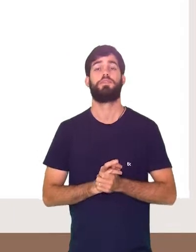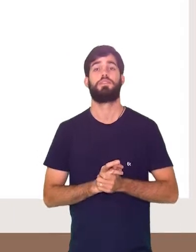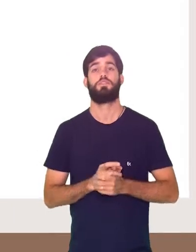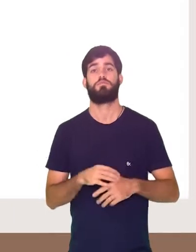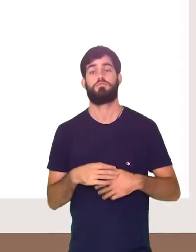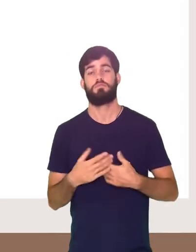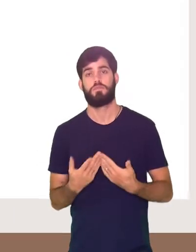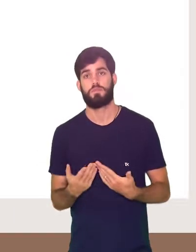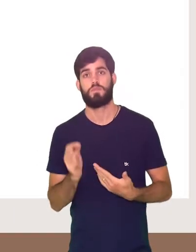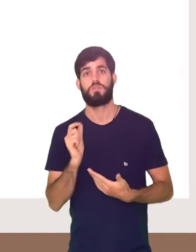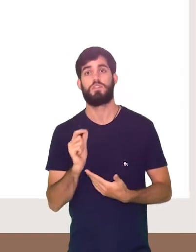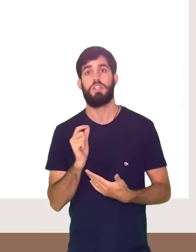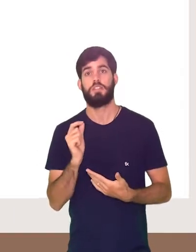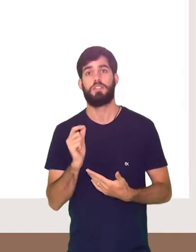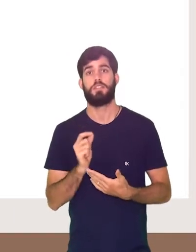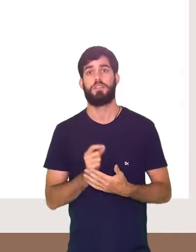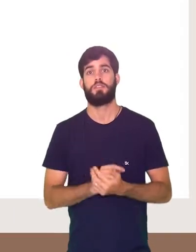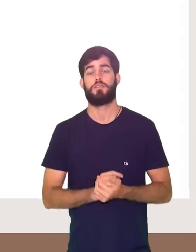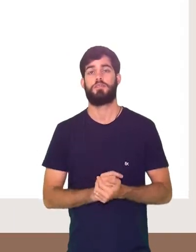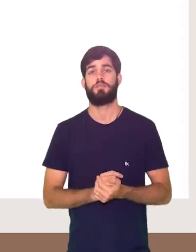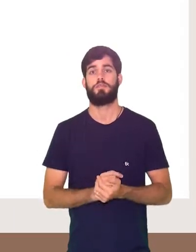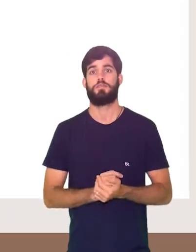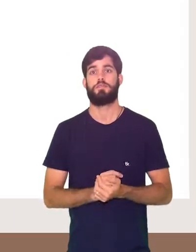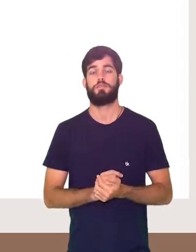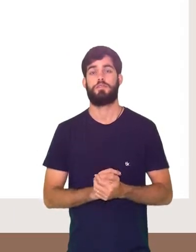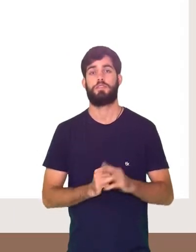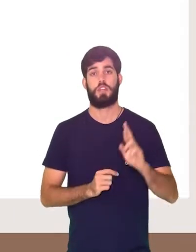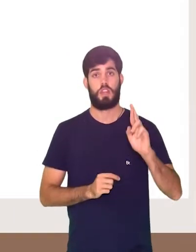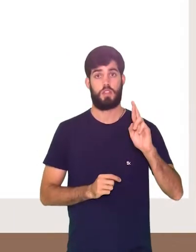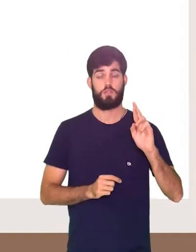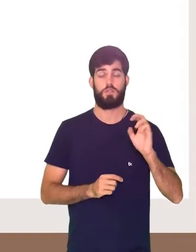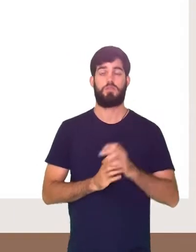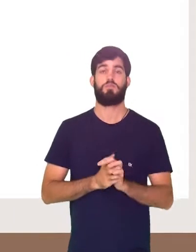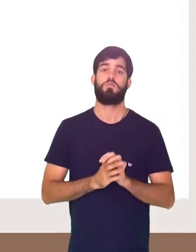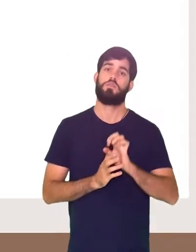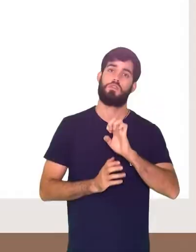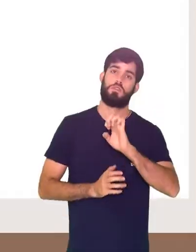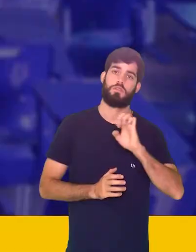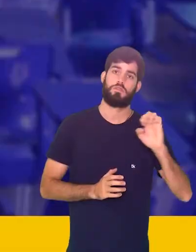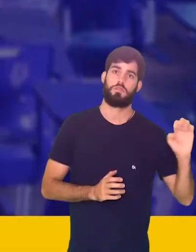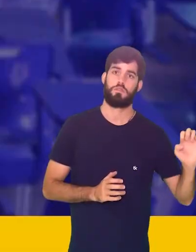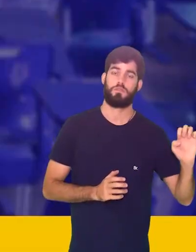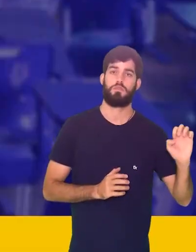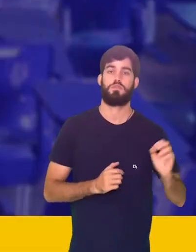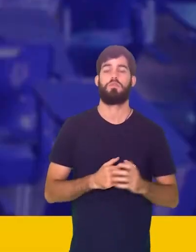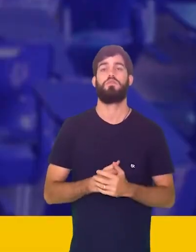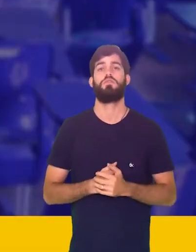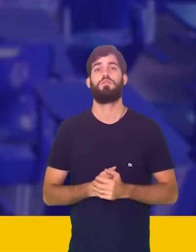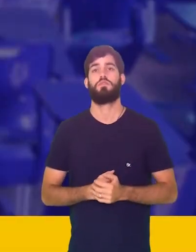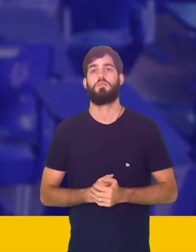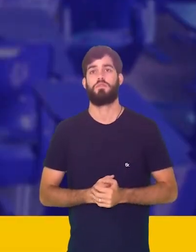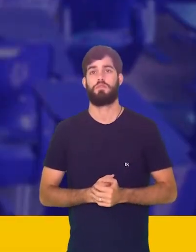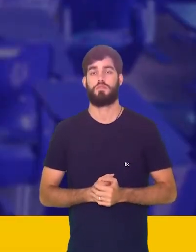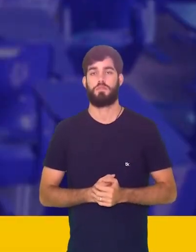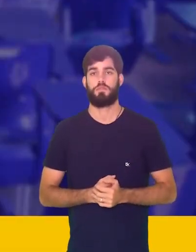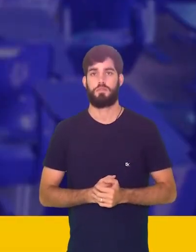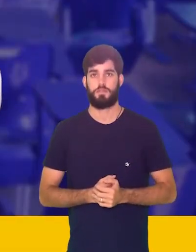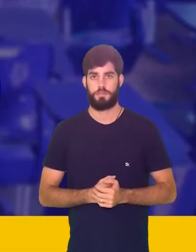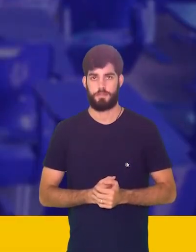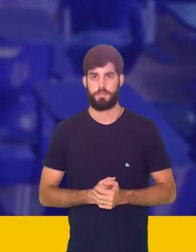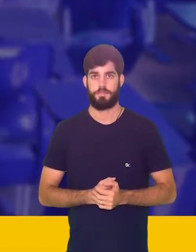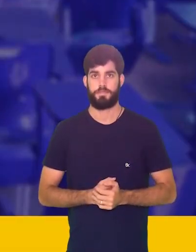Enquanto que na semi-reação de redução, o elétron fica representado do